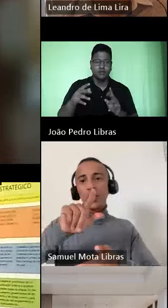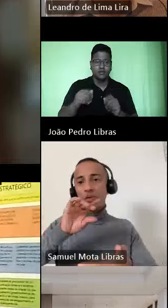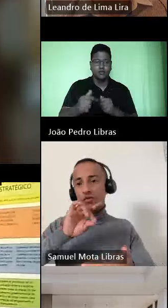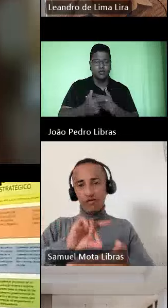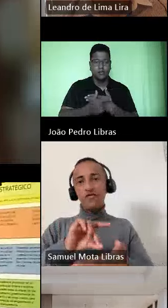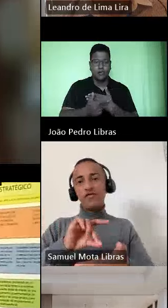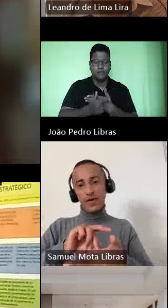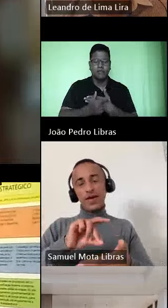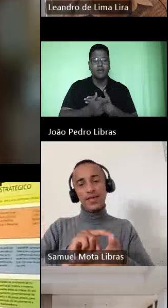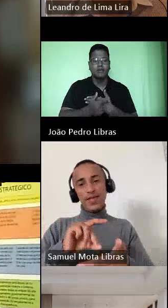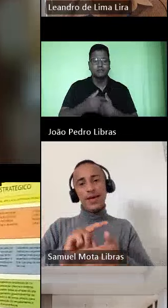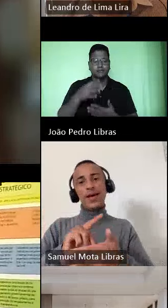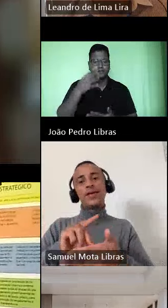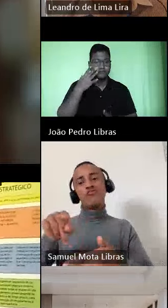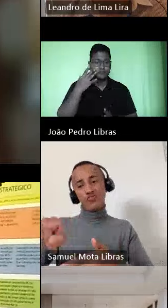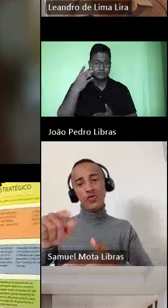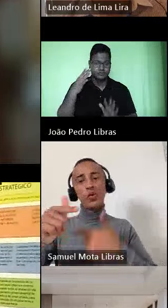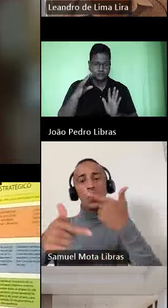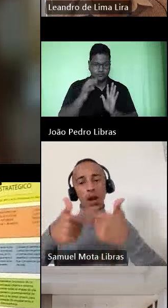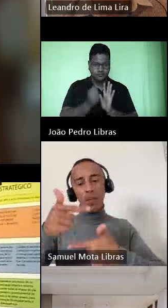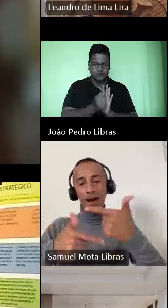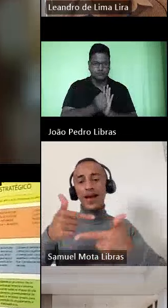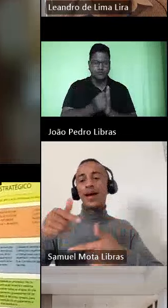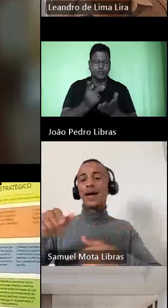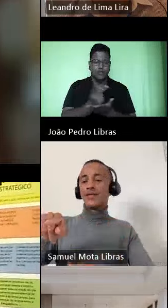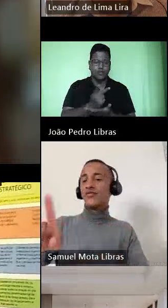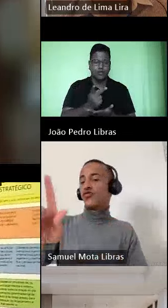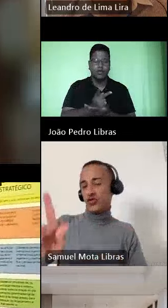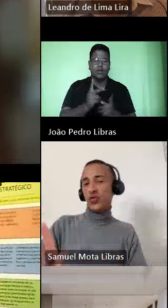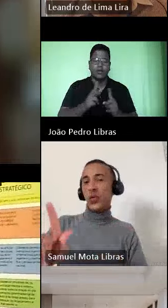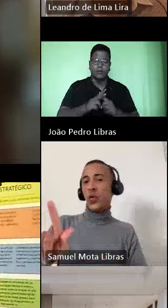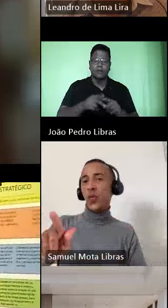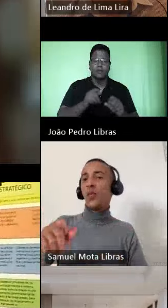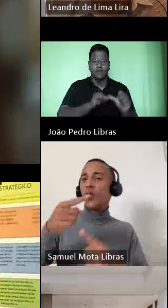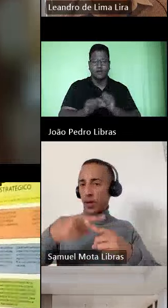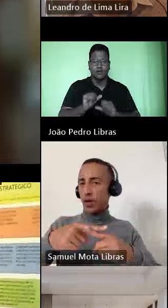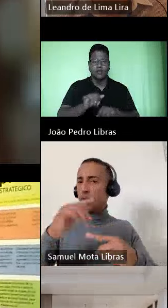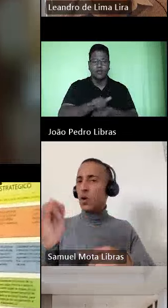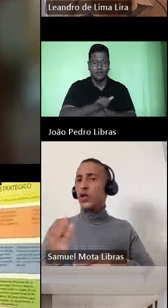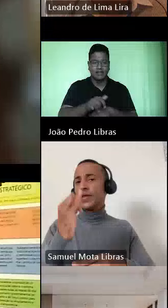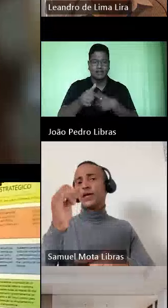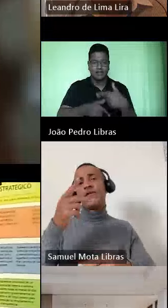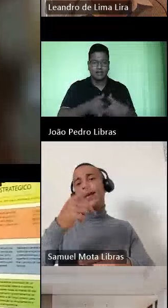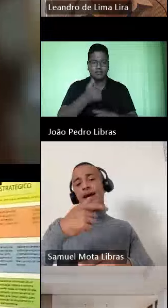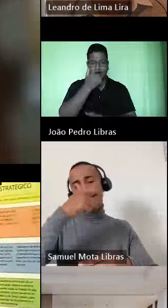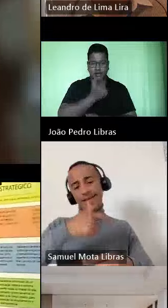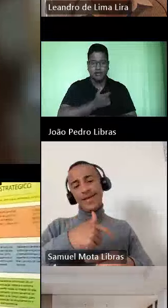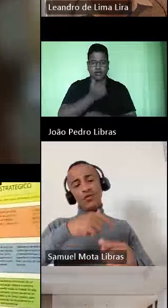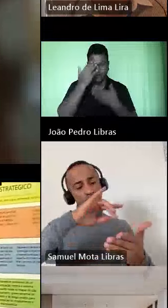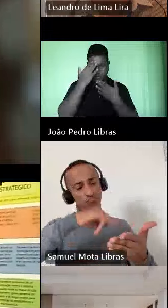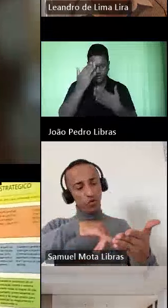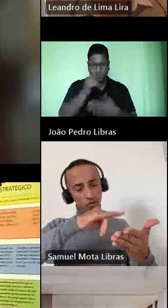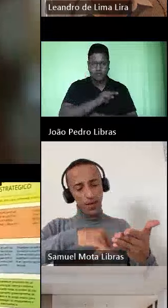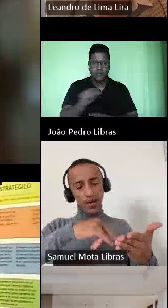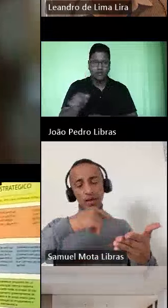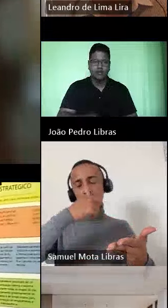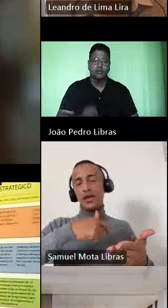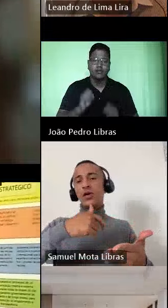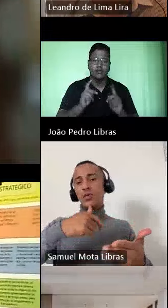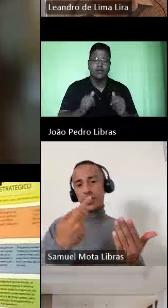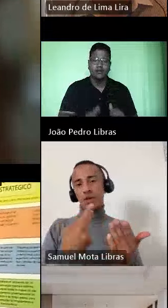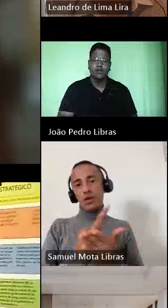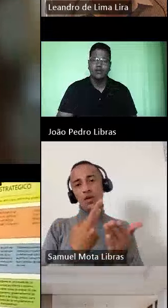registrar e de valorizar o erro como uma ferramenta de trabalho de minha parte é isso muito obrigada colocar